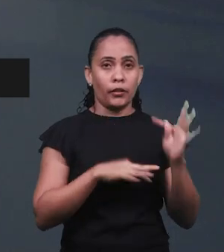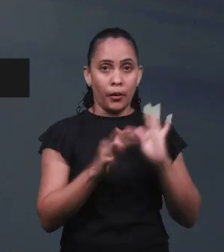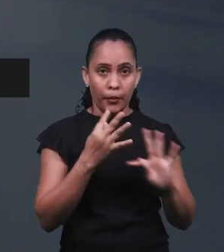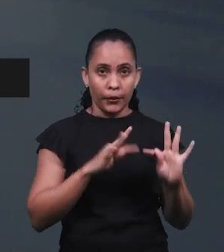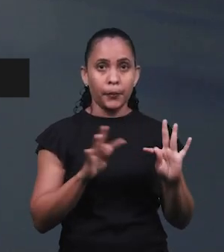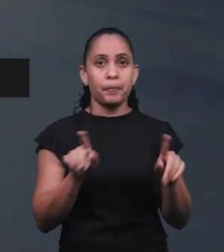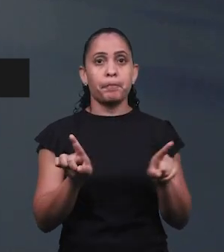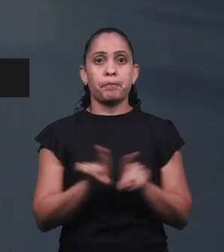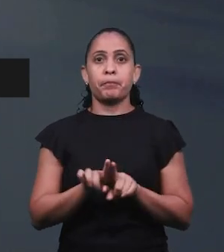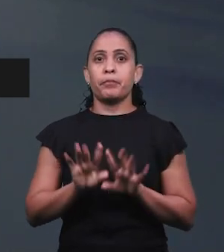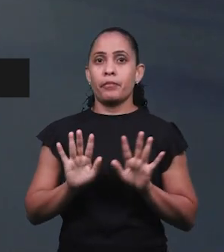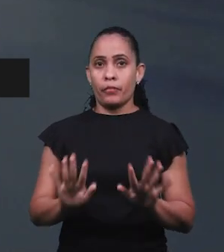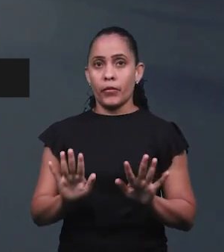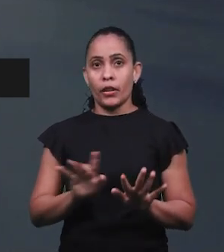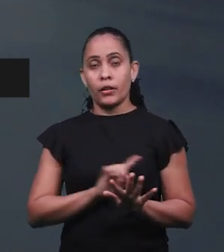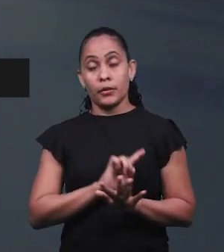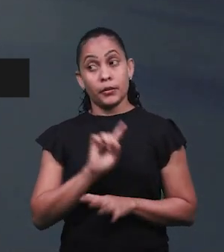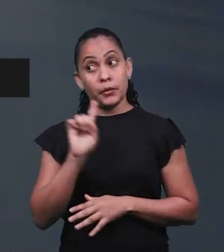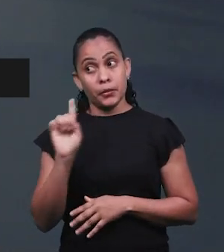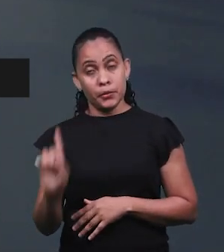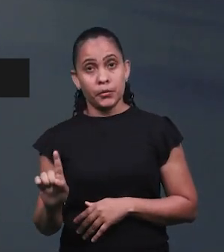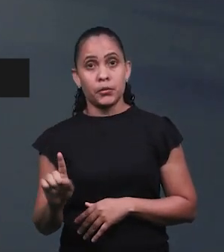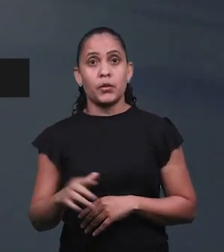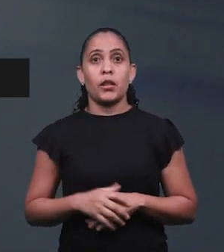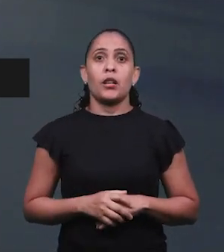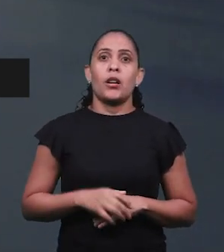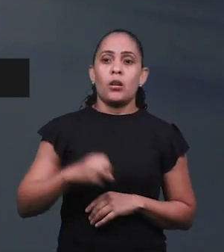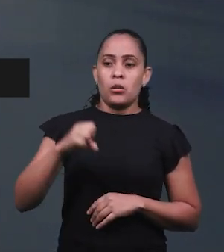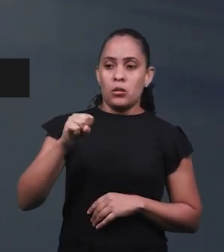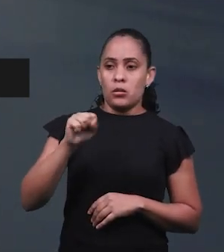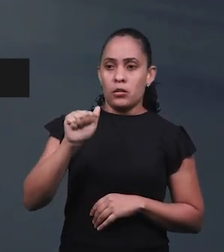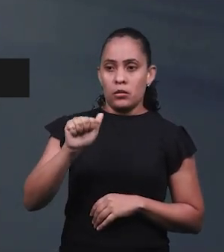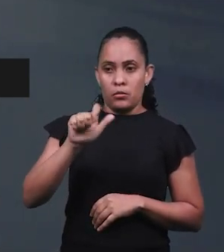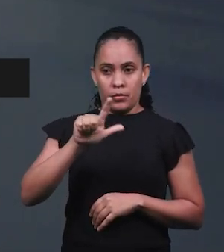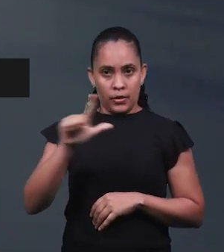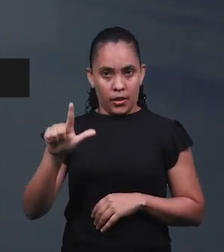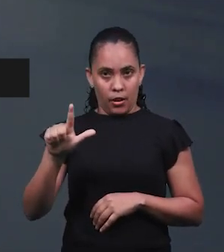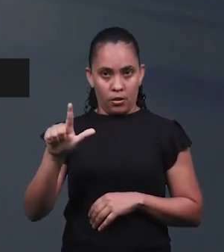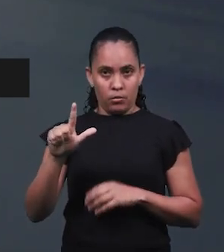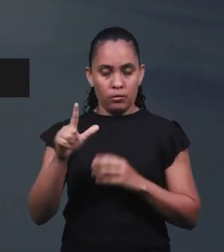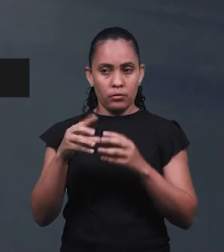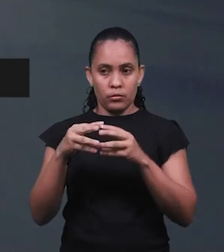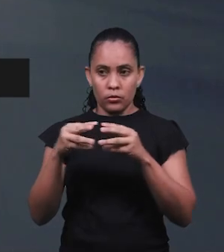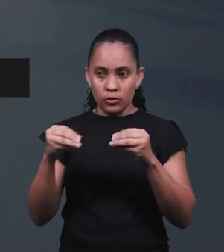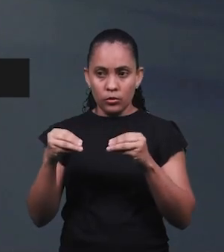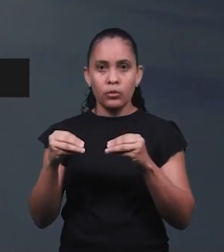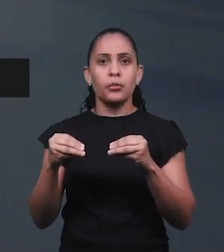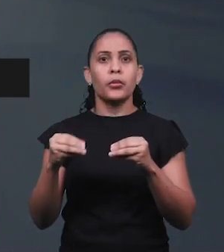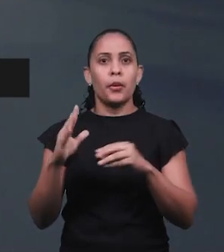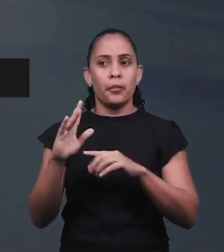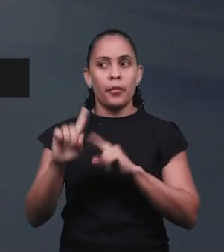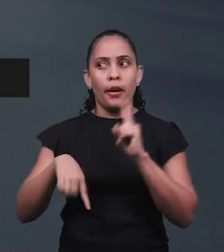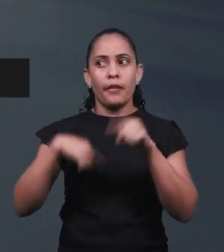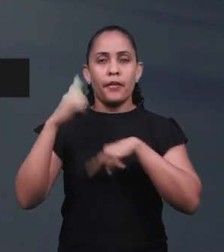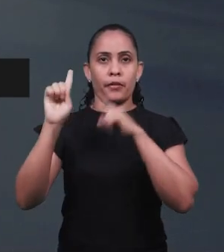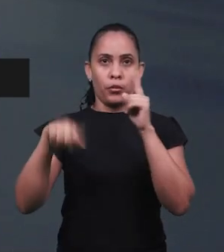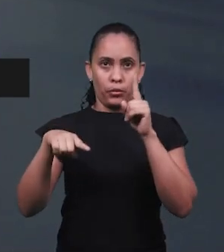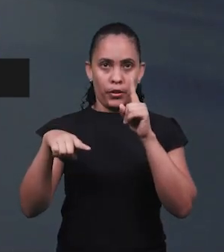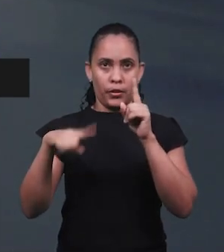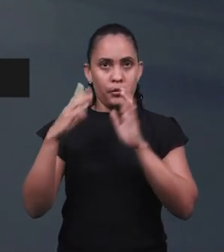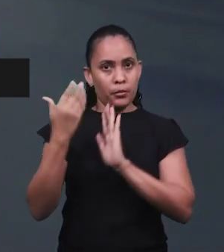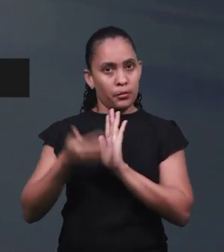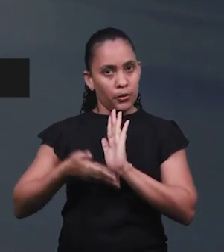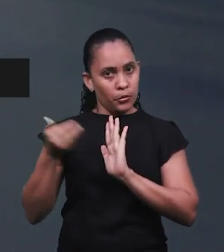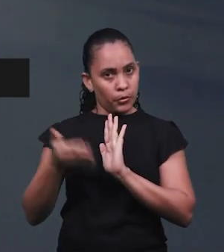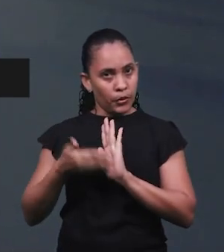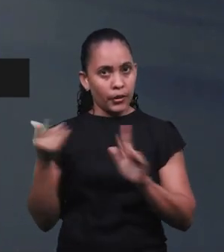não farmacológicas seriam principalmente o sal, diminuição de sal para retardar a evolução da doença renal crônica,